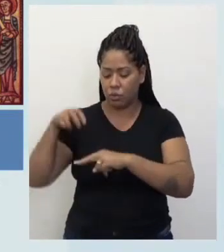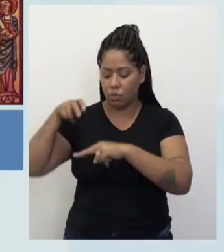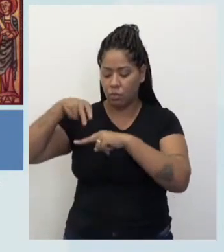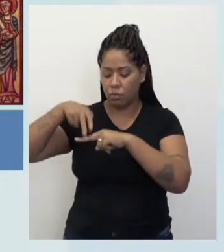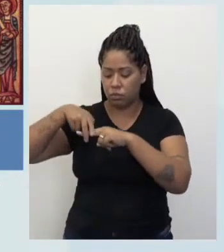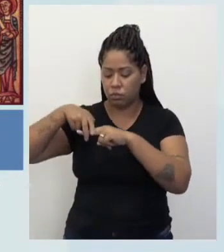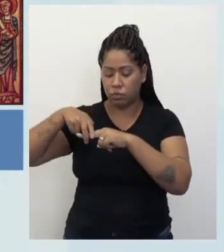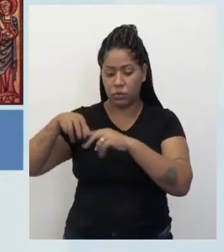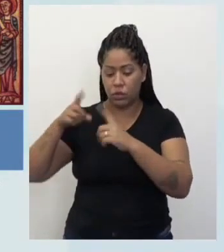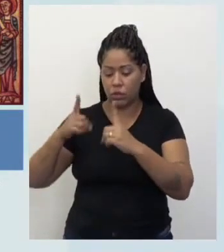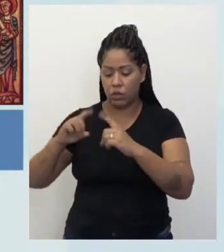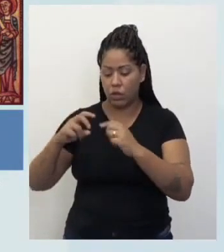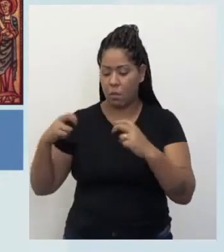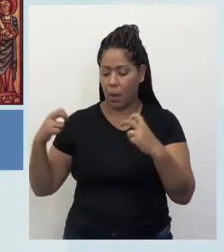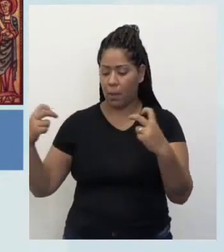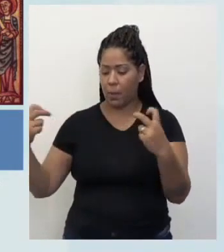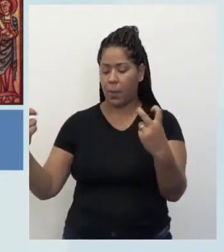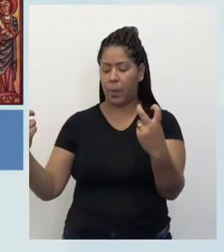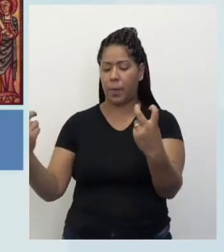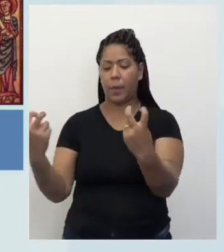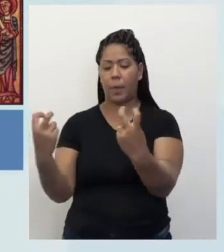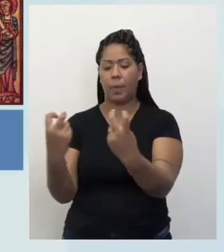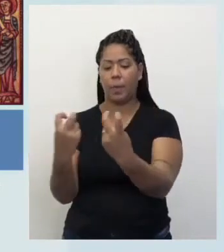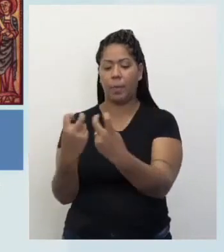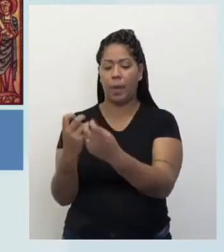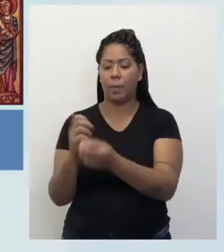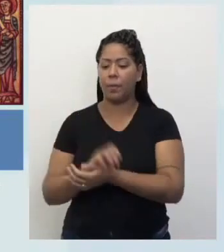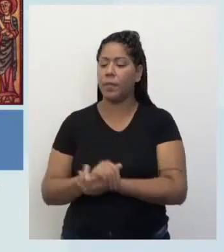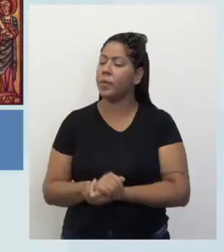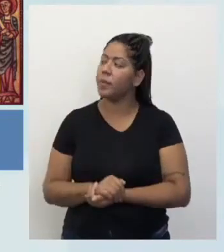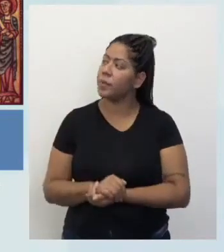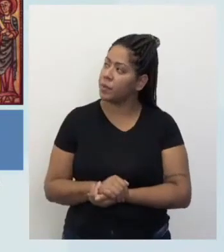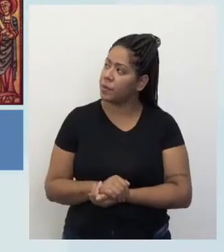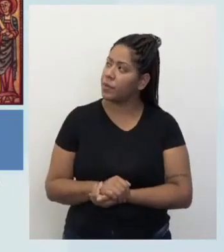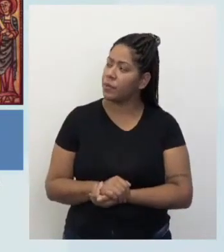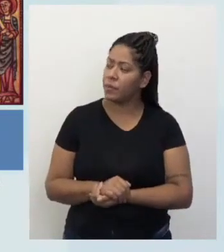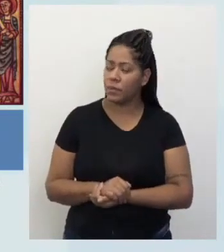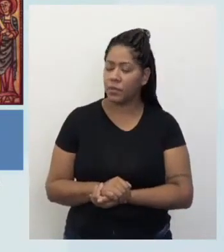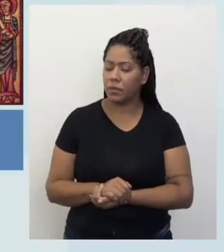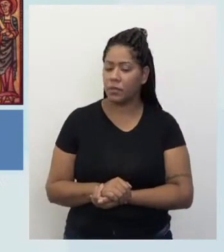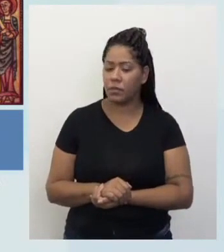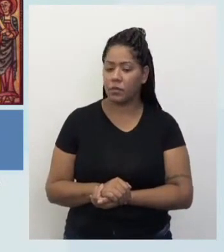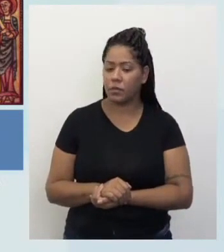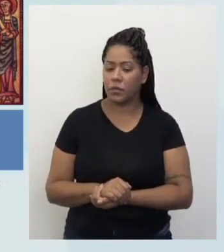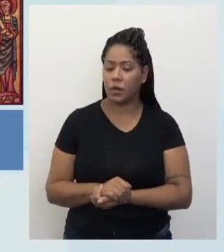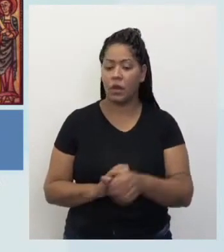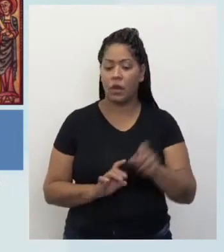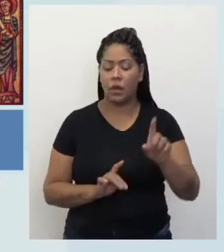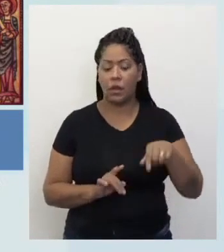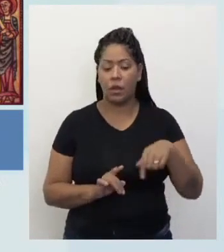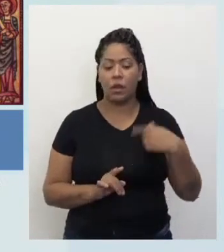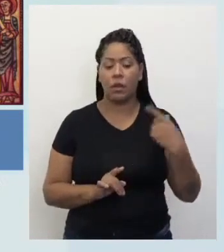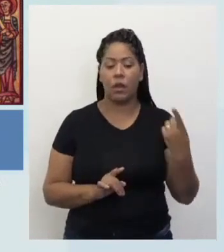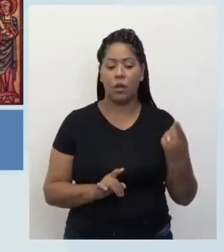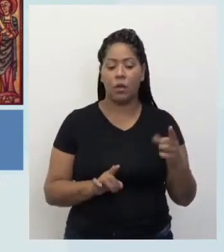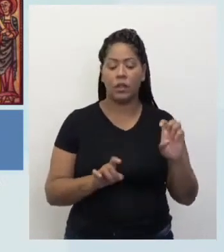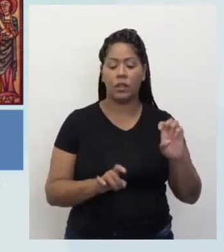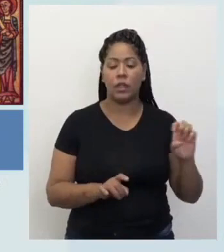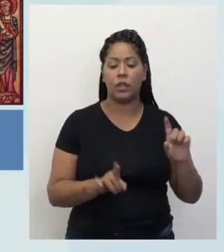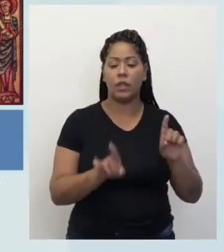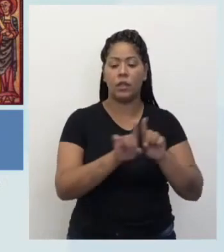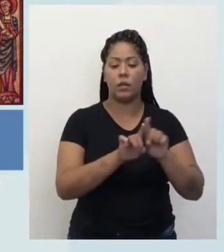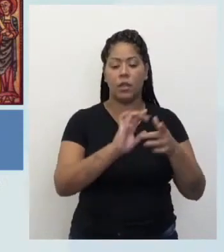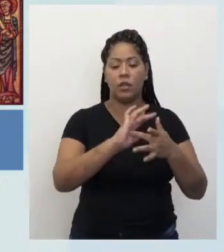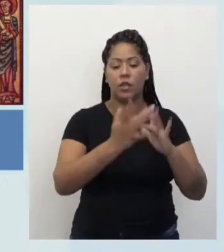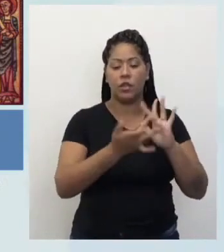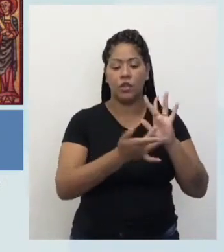cultural, o ponto de fuga, a perspectiva, a profundidade. E a imagem da direita também, Jesus e os 12